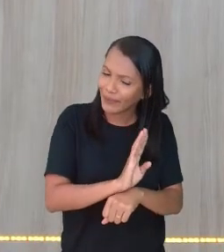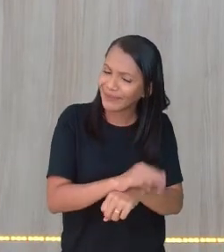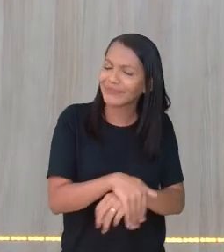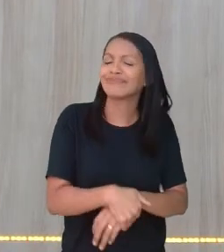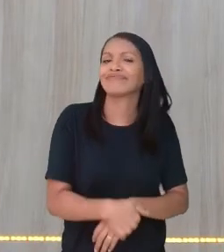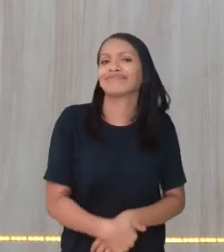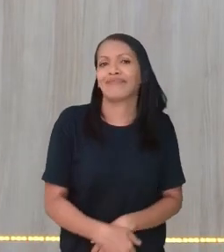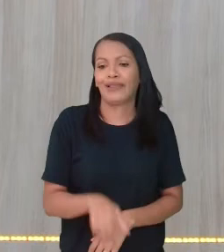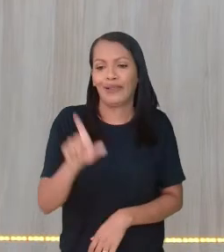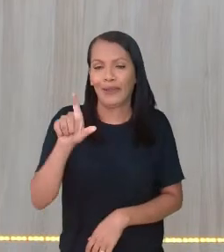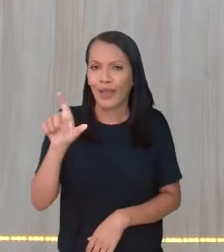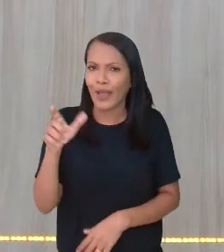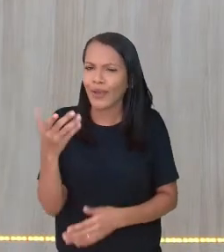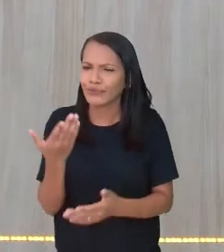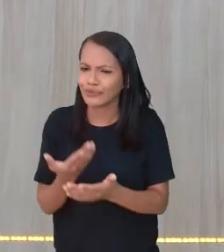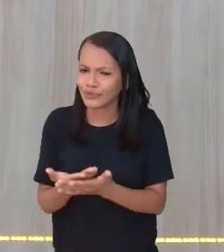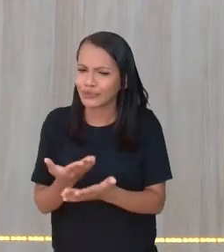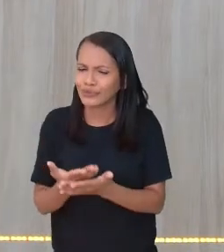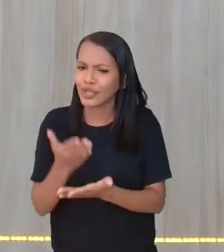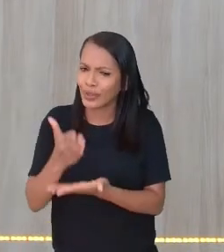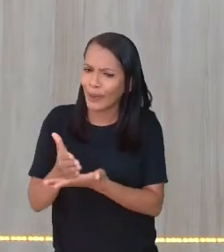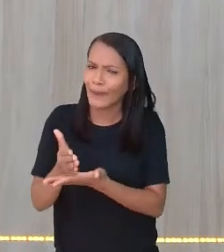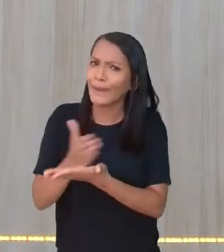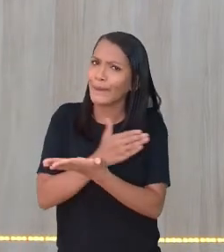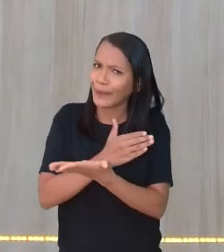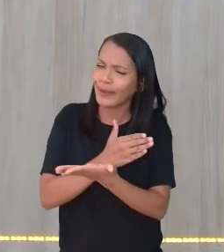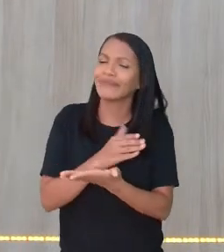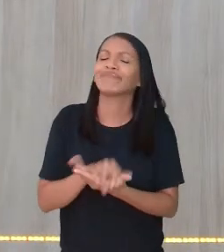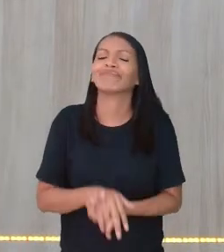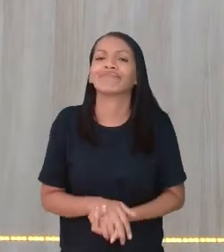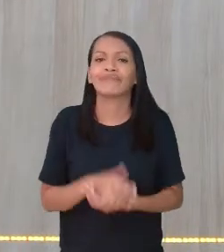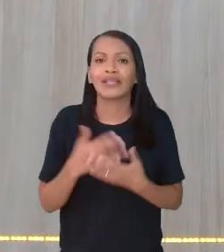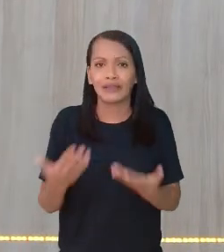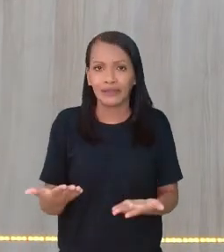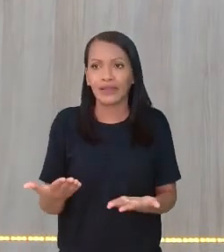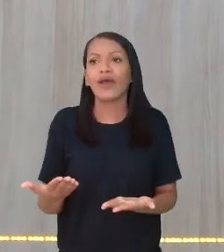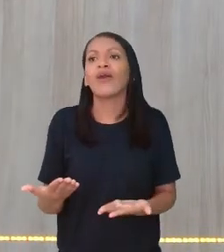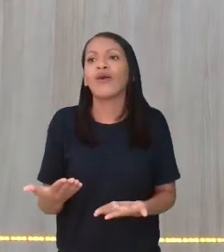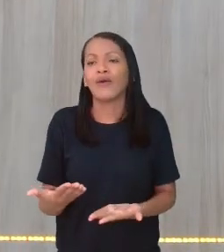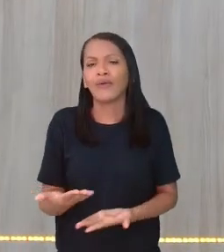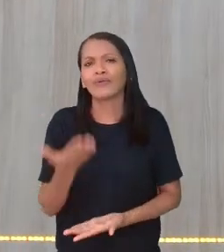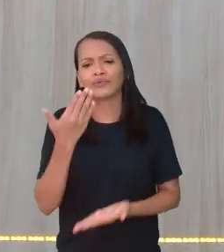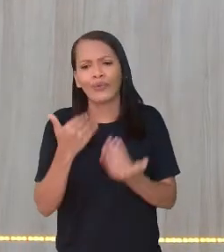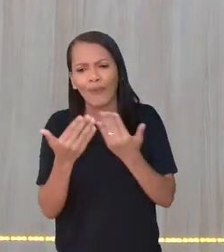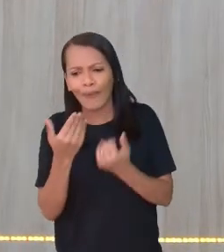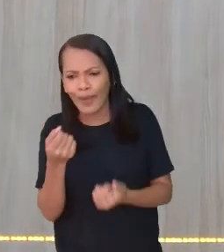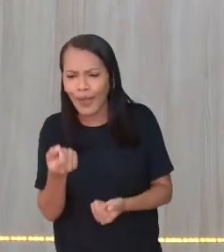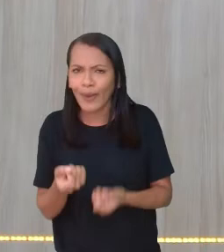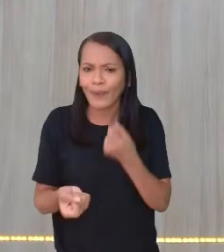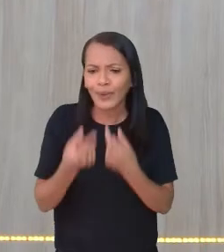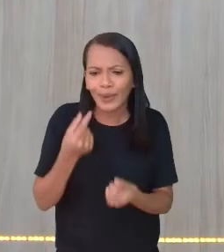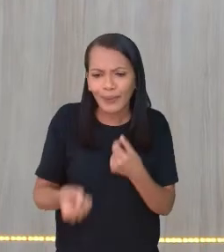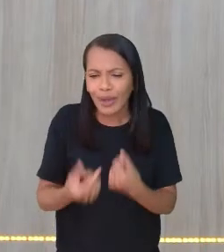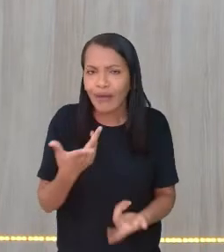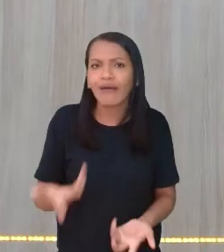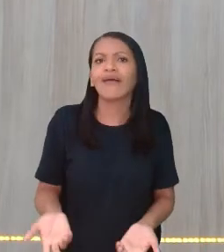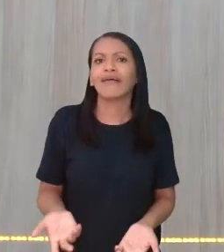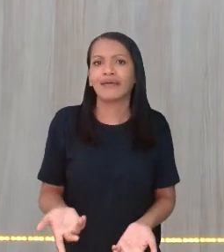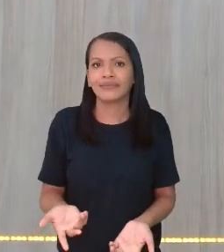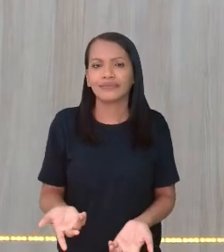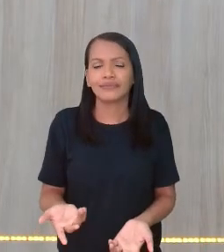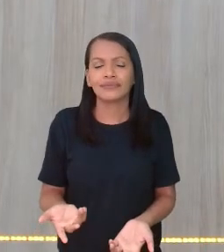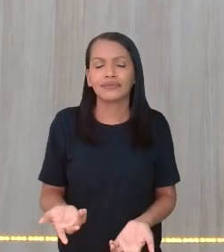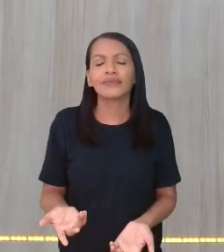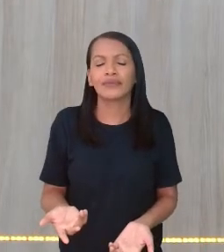estudante, come uma pipoquinha, R$ 27. Show de bola, ainda sobrou aí quanto? Perguntinha.